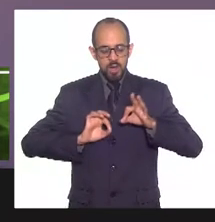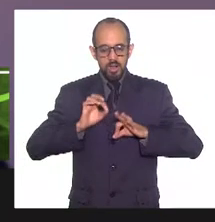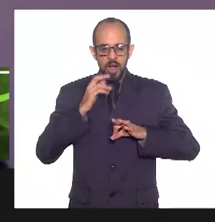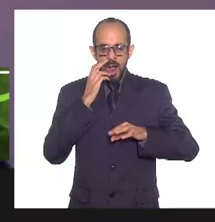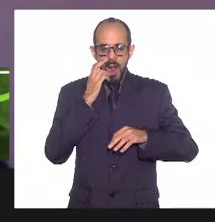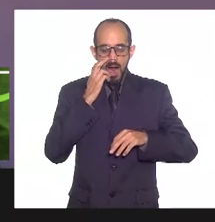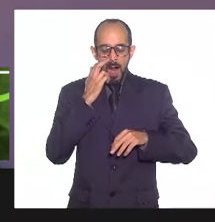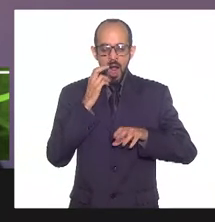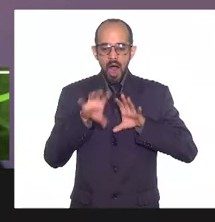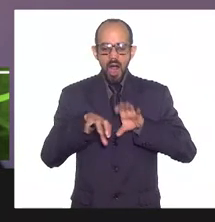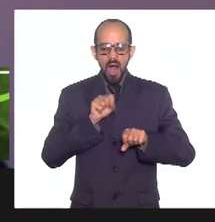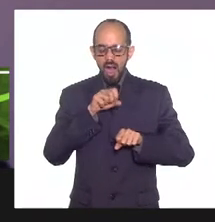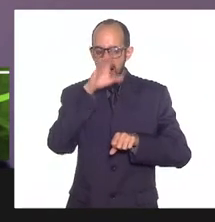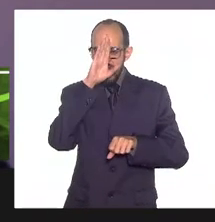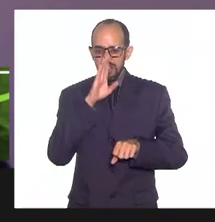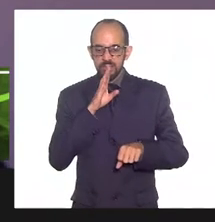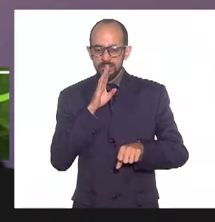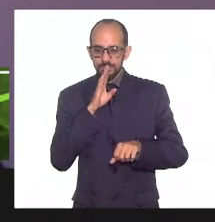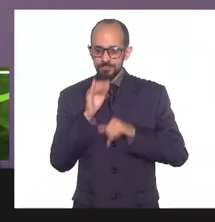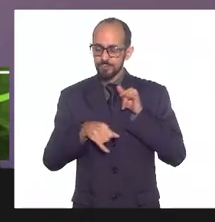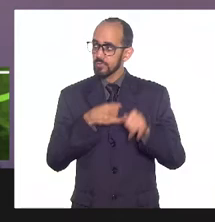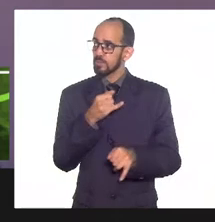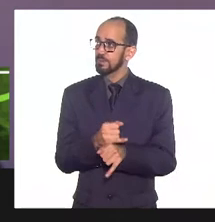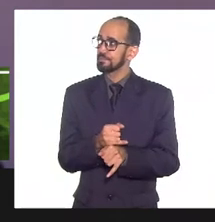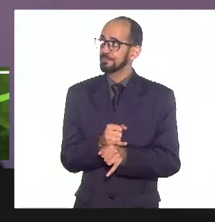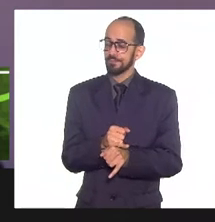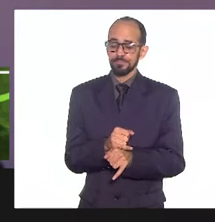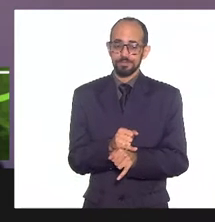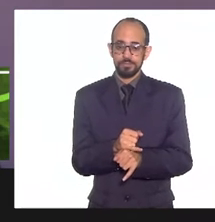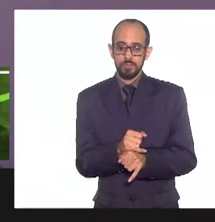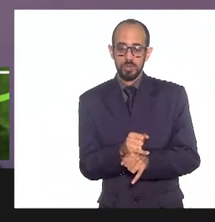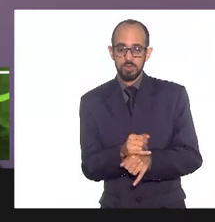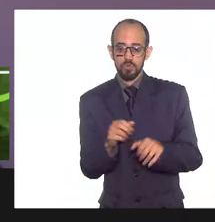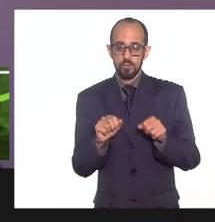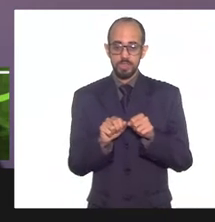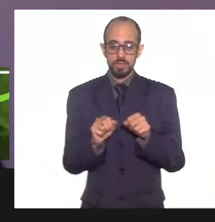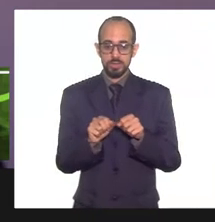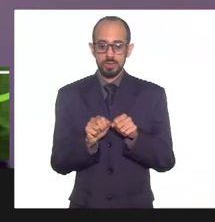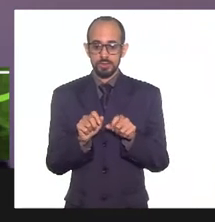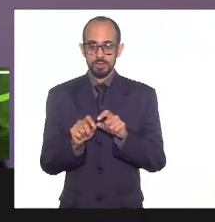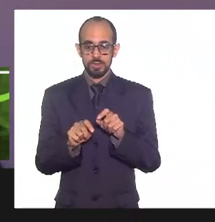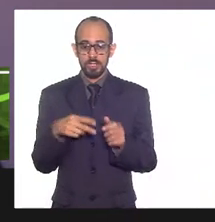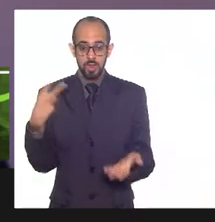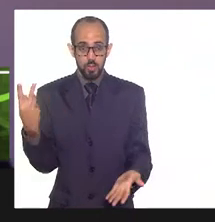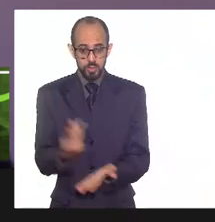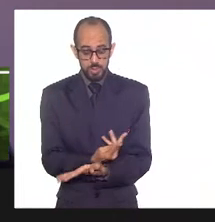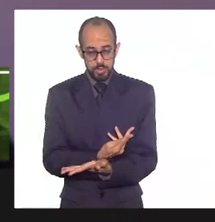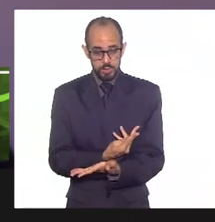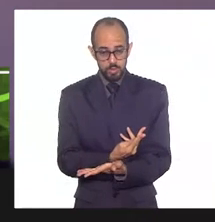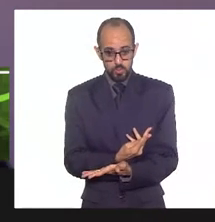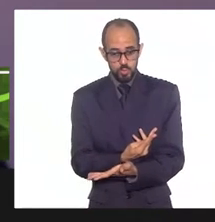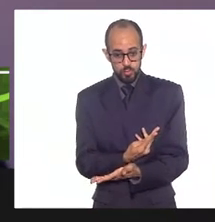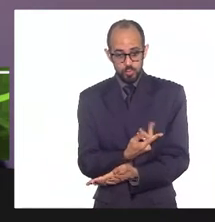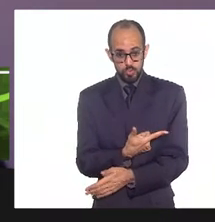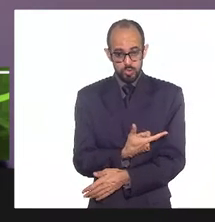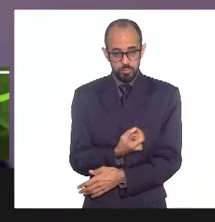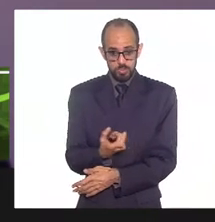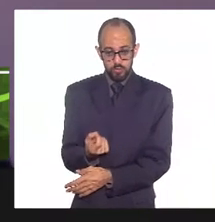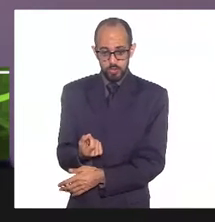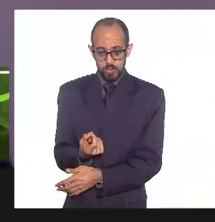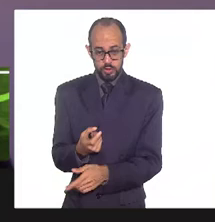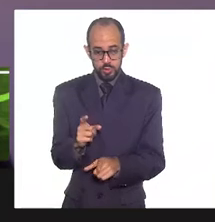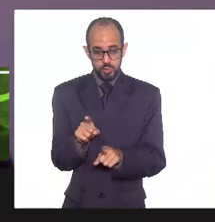formação gratuito em online conseguindo fazer com que ele aconteça ele aconteceu no ano de 2020